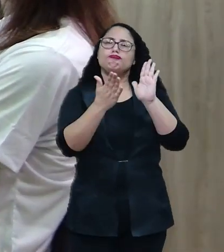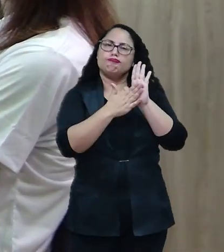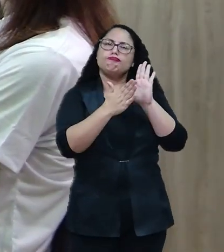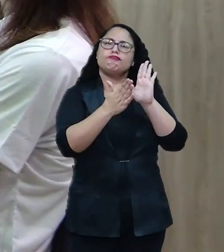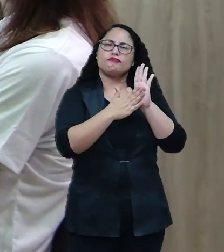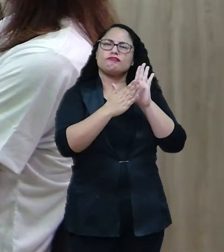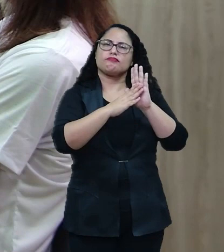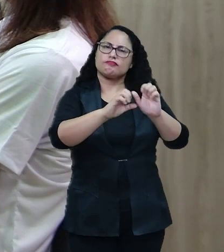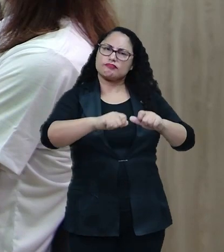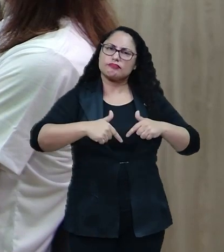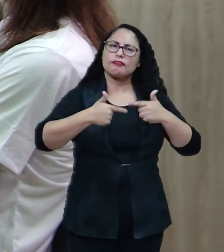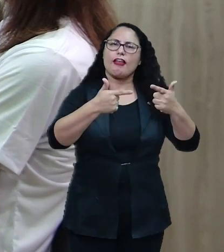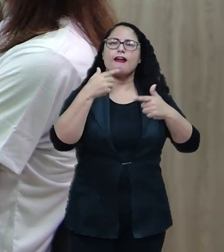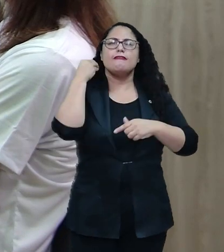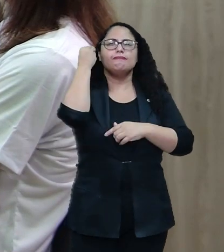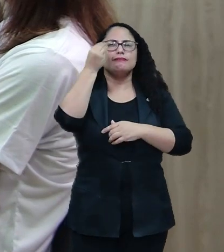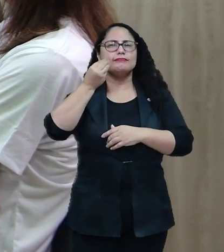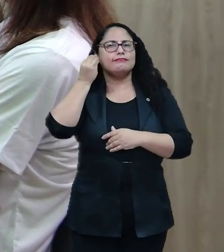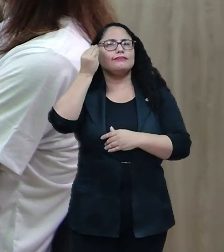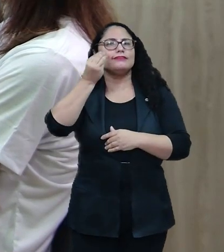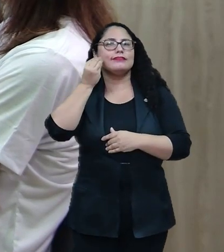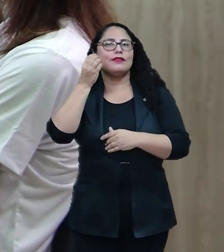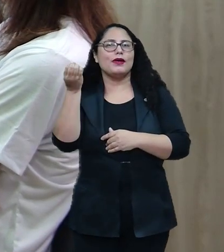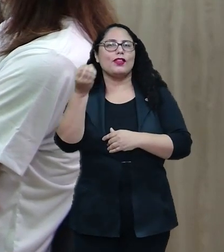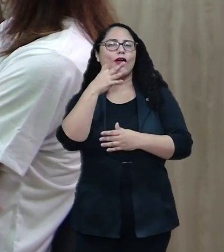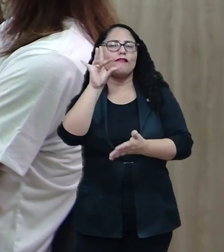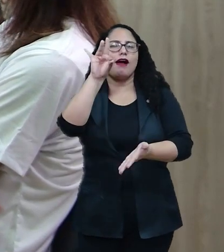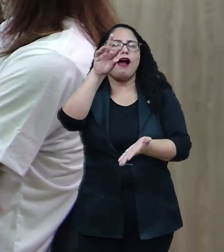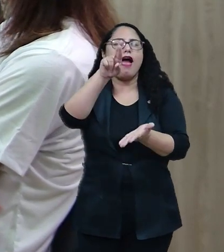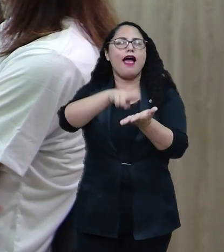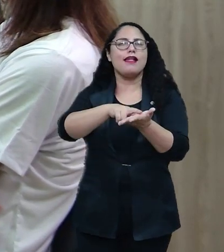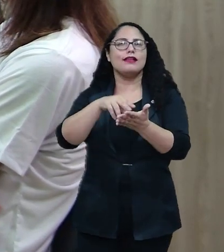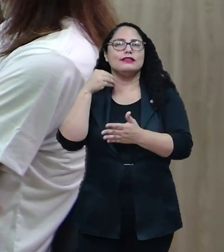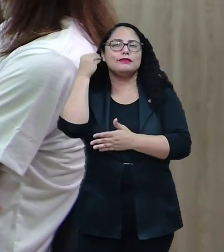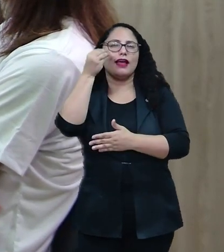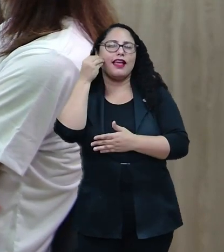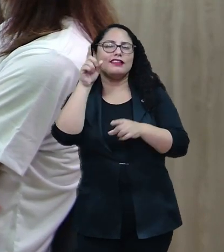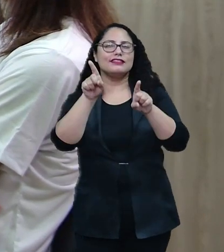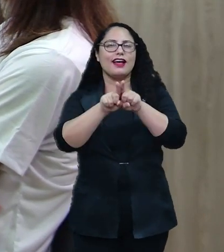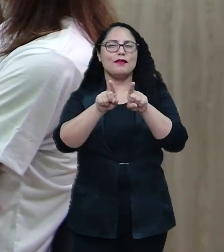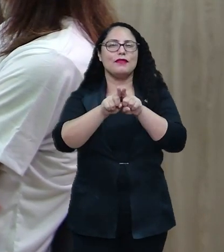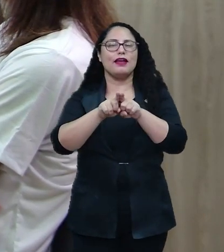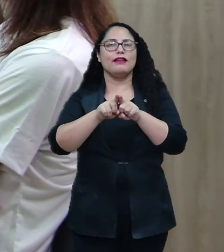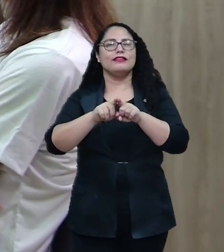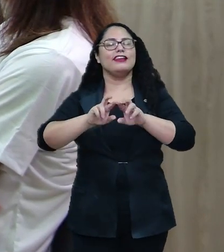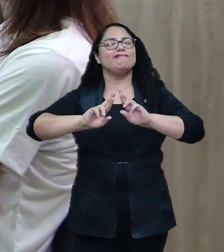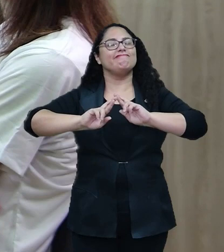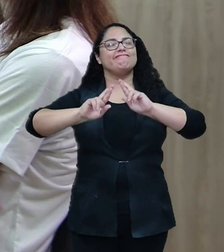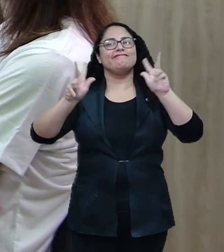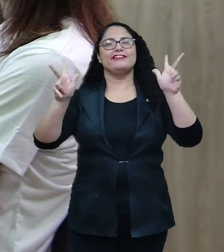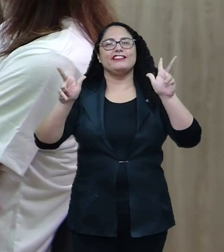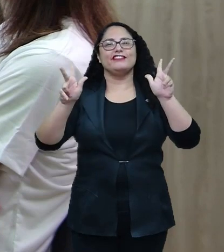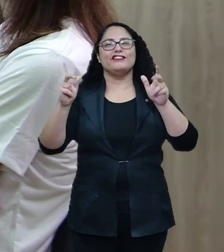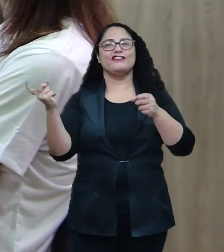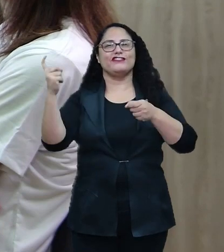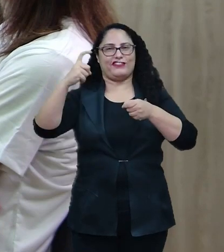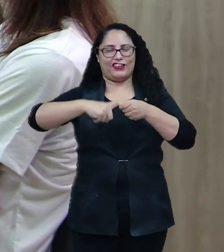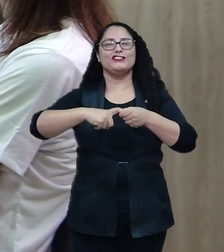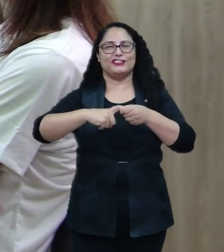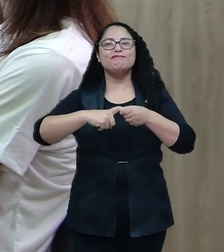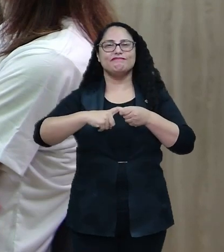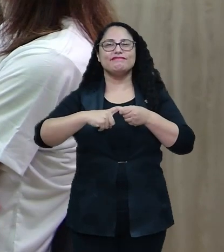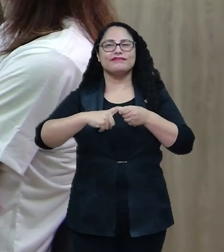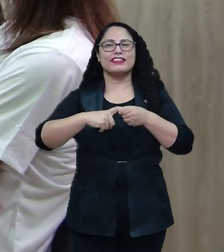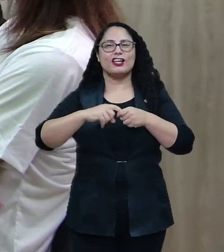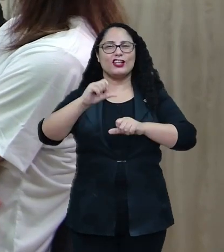propõe a vivenciar uma nova realidade, uma nova experiência, invariavelmente a gente volta diferente, né?